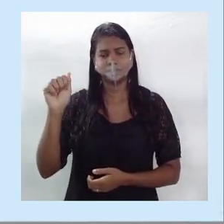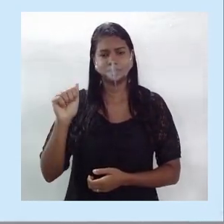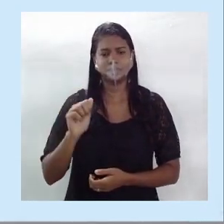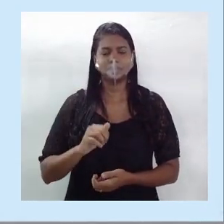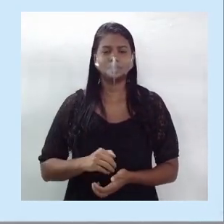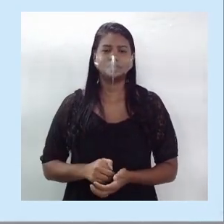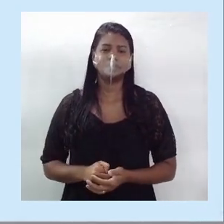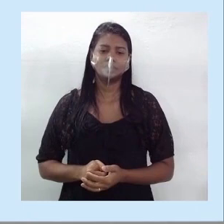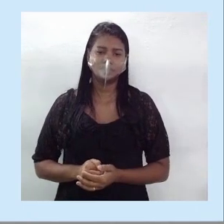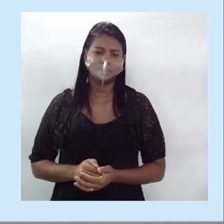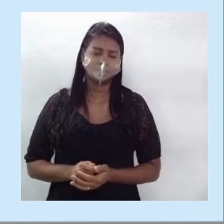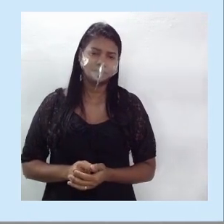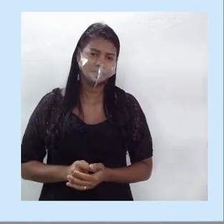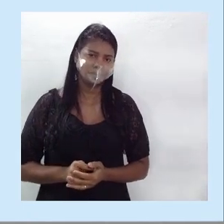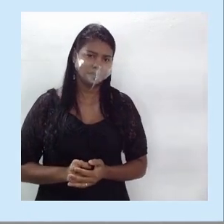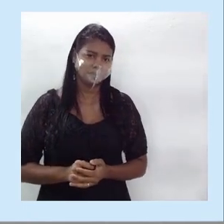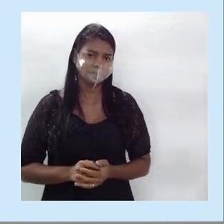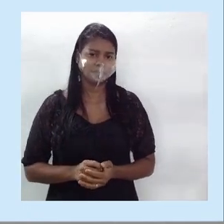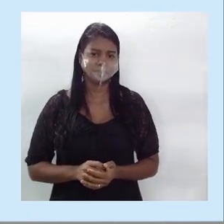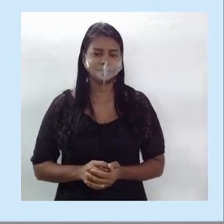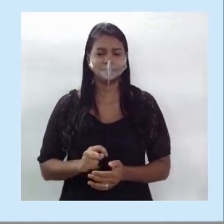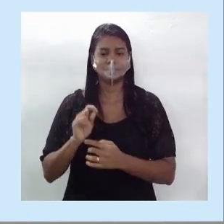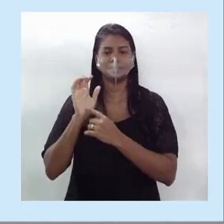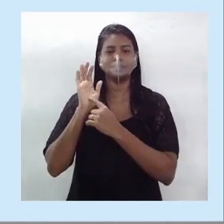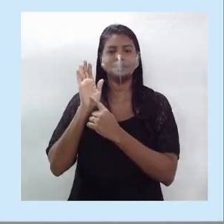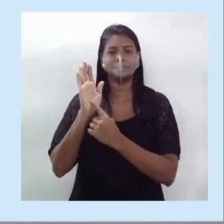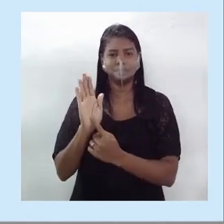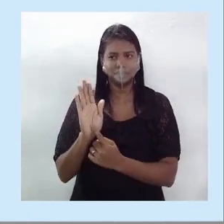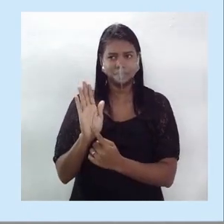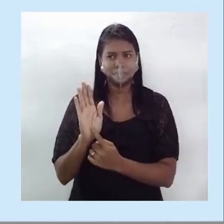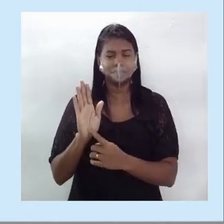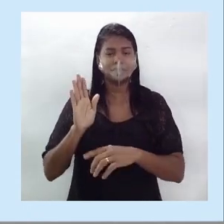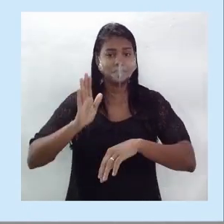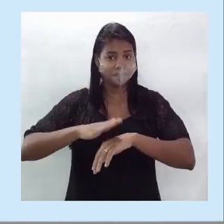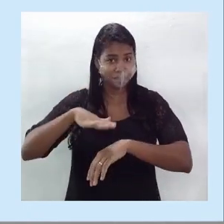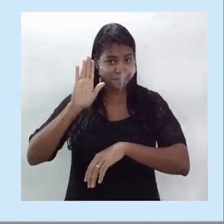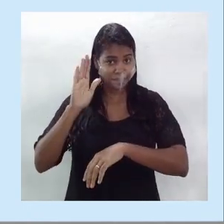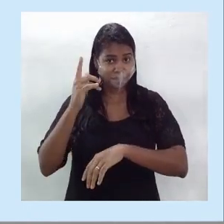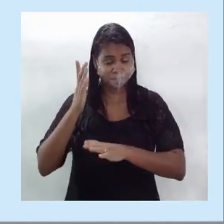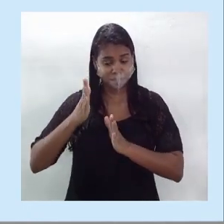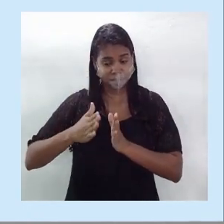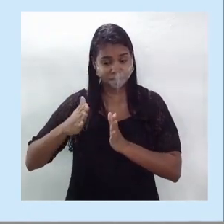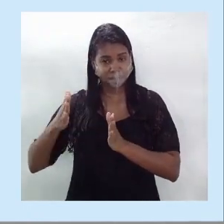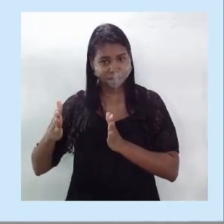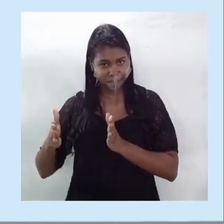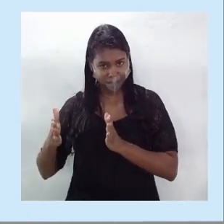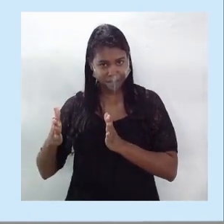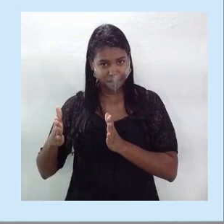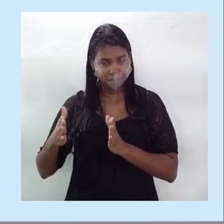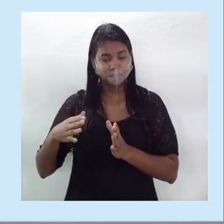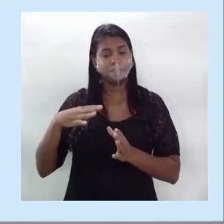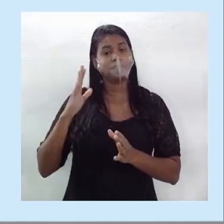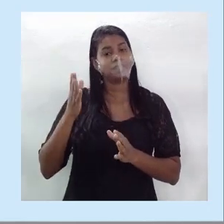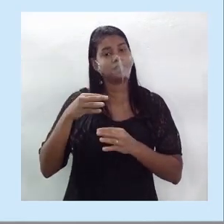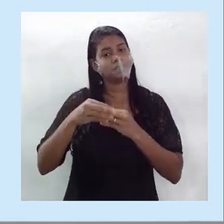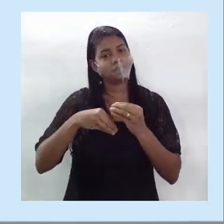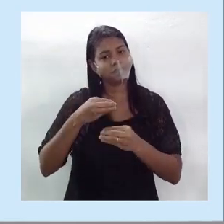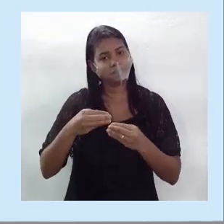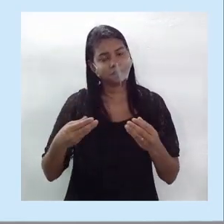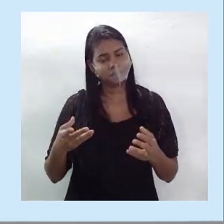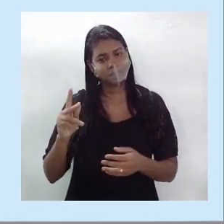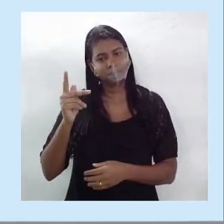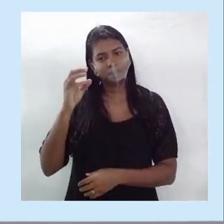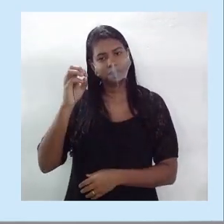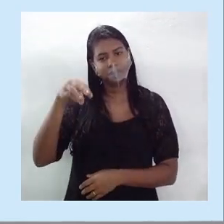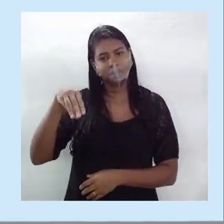heterogênea. Mistura heterogênea vai apresentar mais de uma fase. E na mistura homogênea